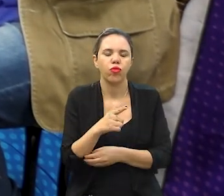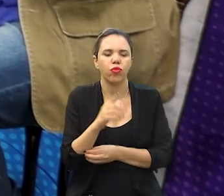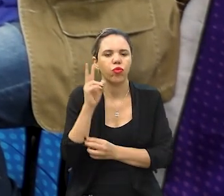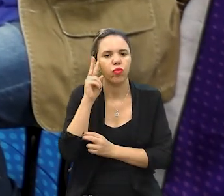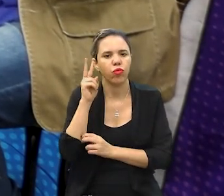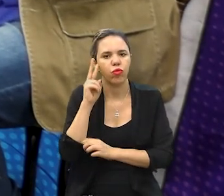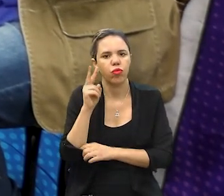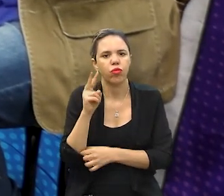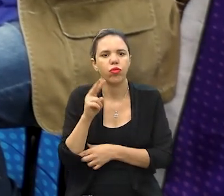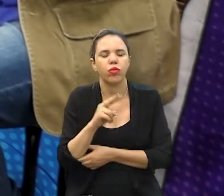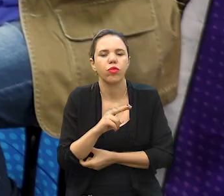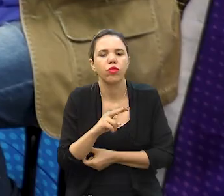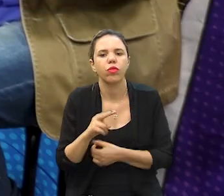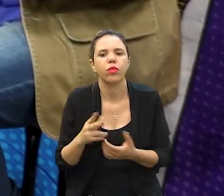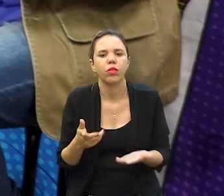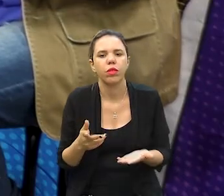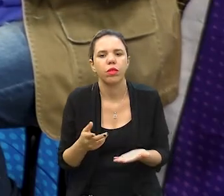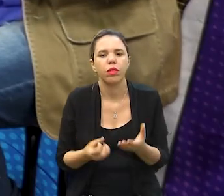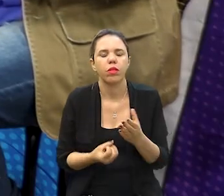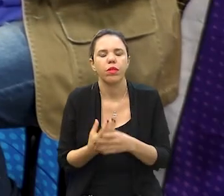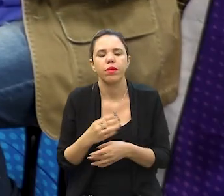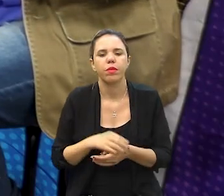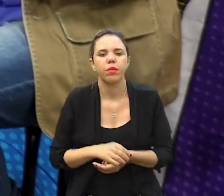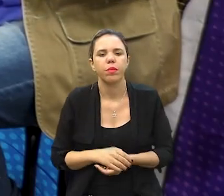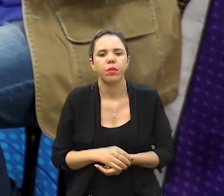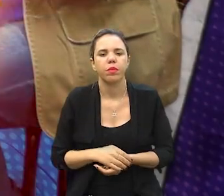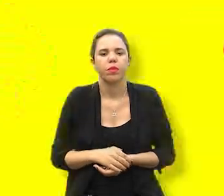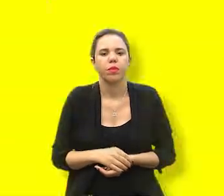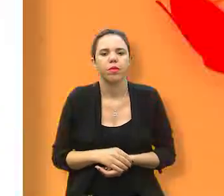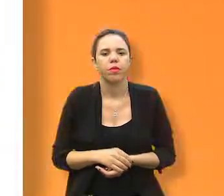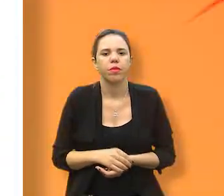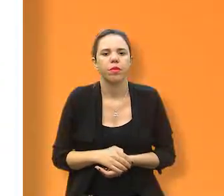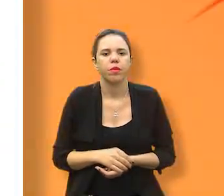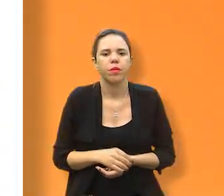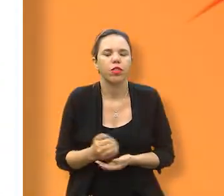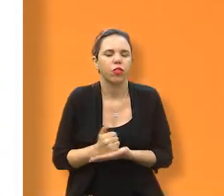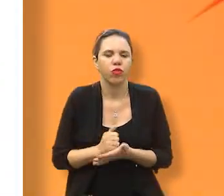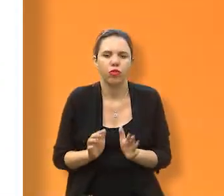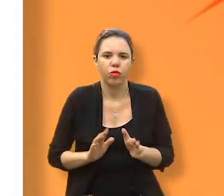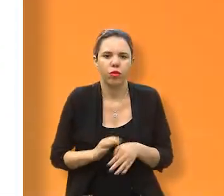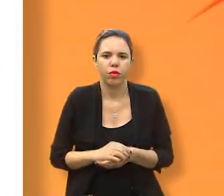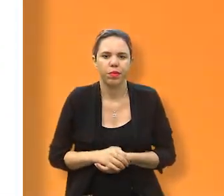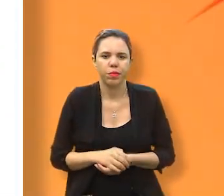Hoje, a história você cria sem ter que jogar.